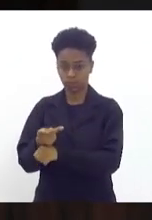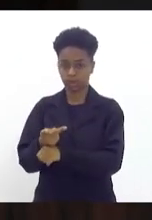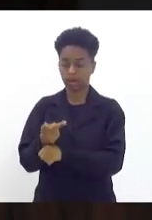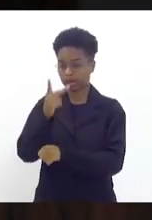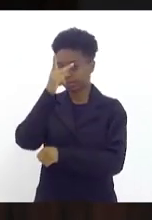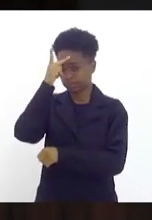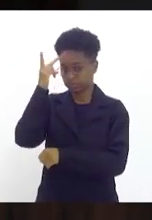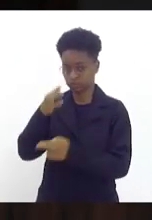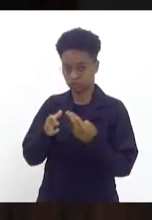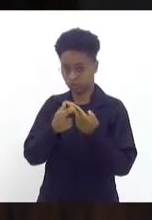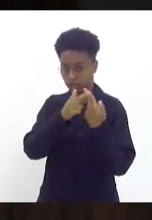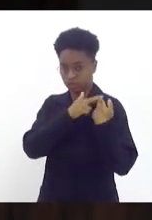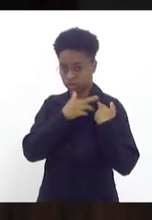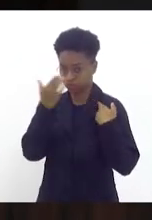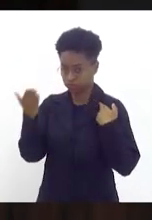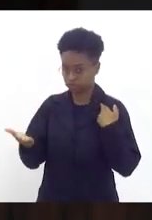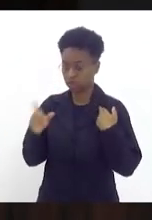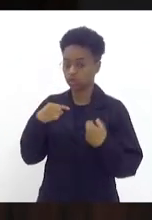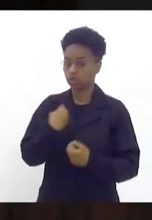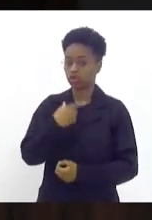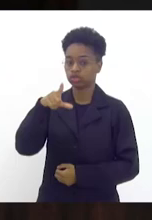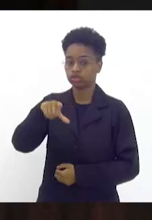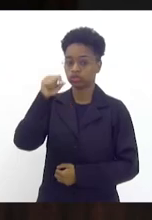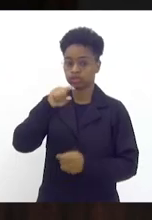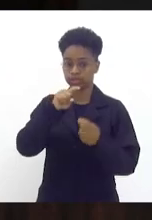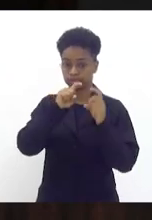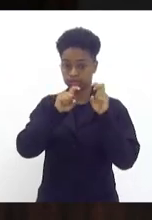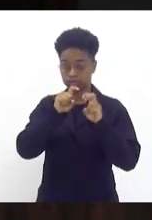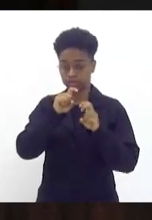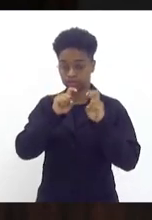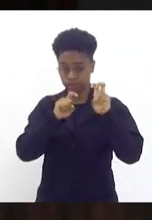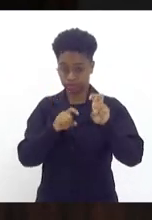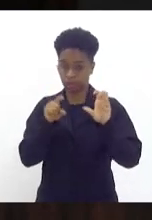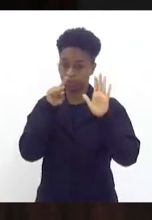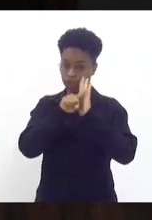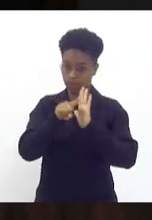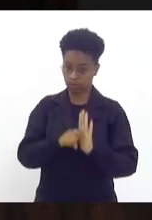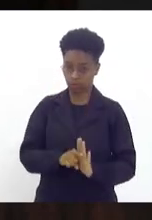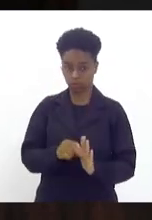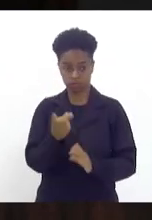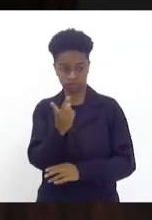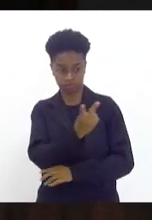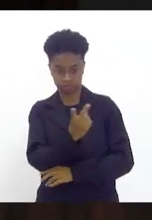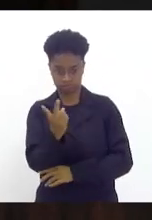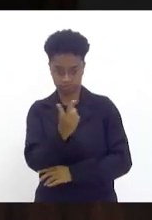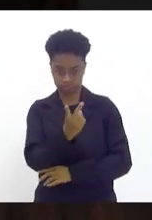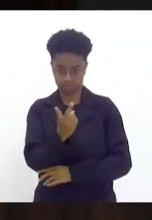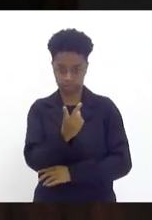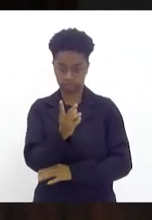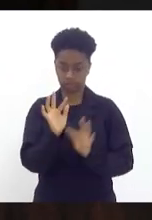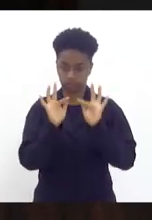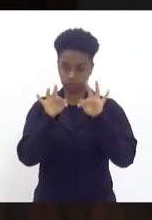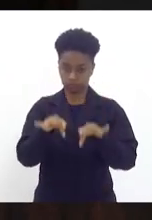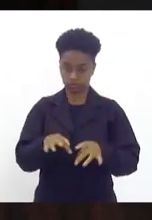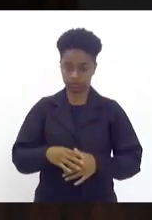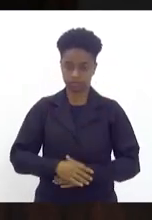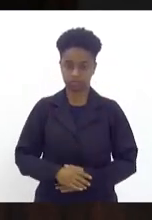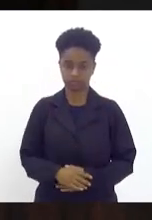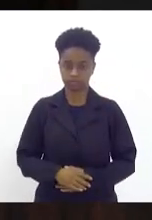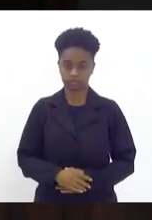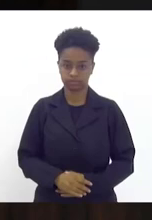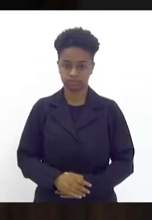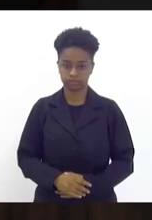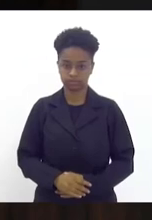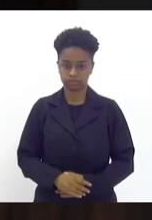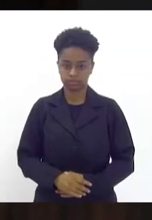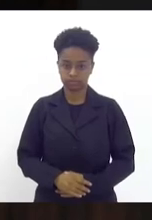cerimonial. Selecionaremos 5 perguntas para serem feitas às nossas convidadas ao final do simpósio.